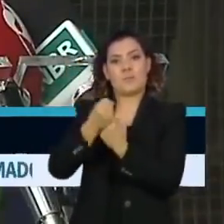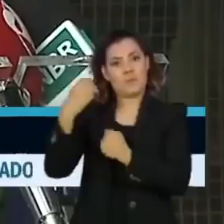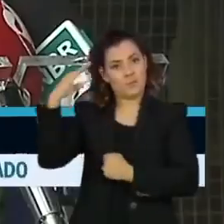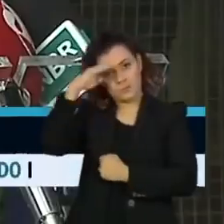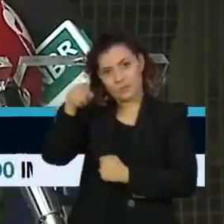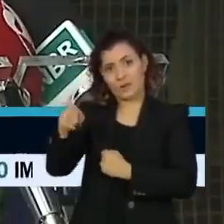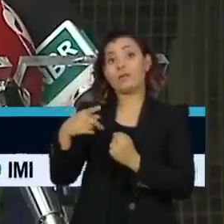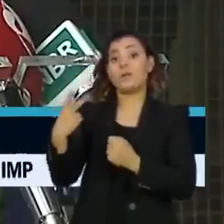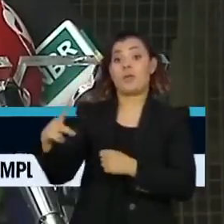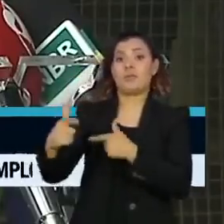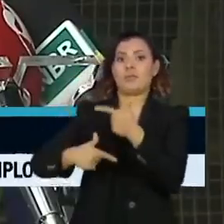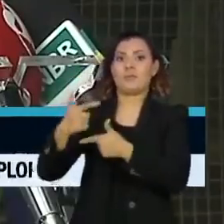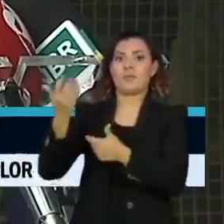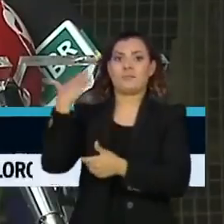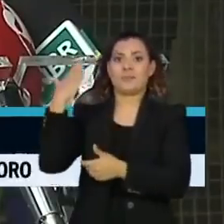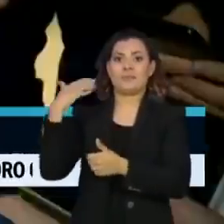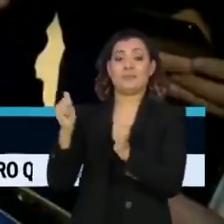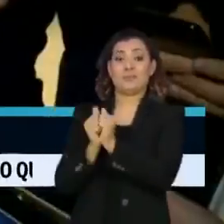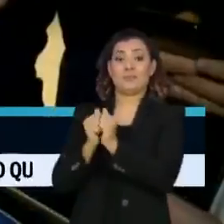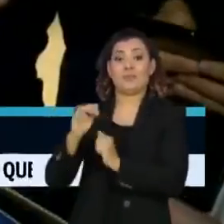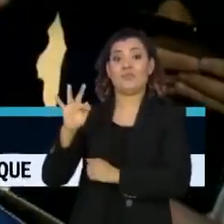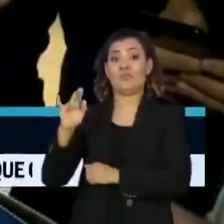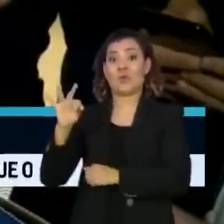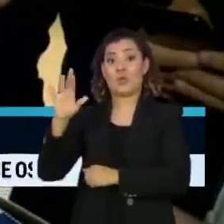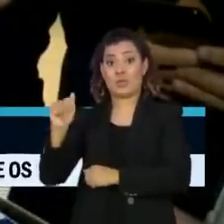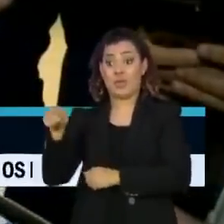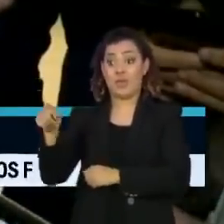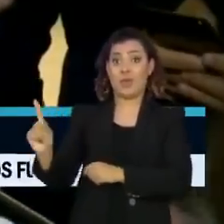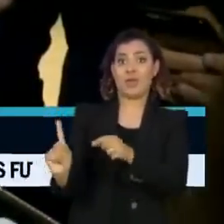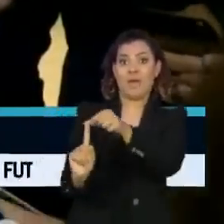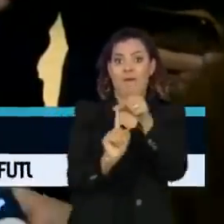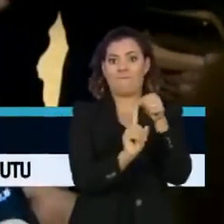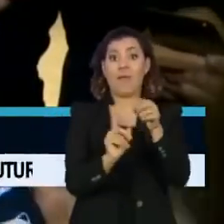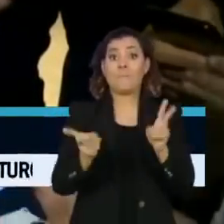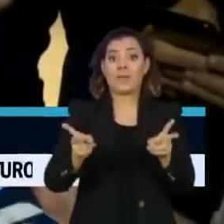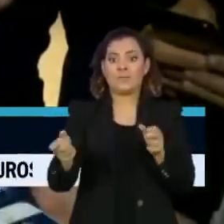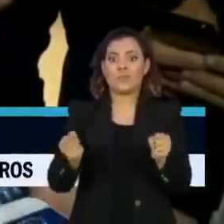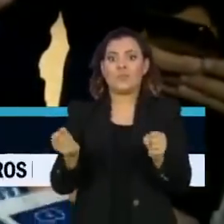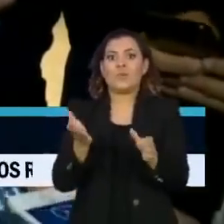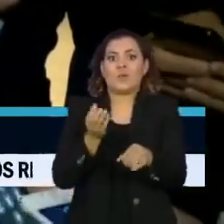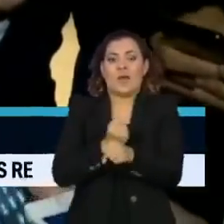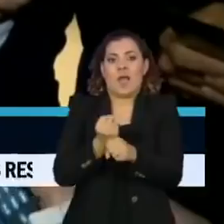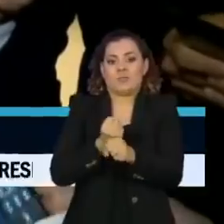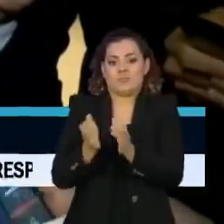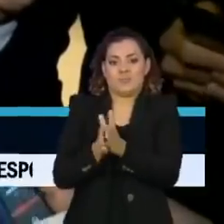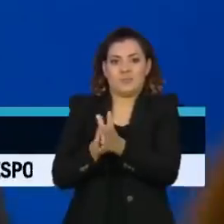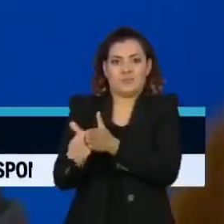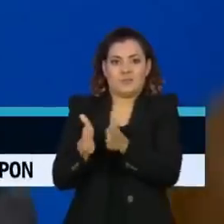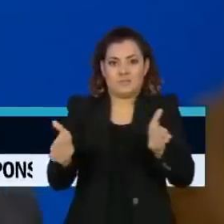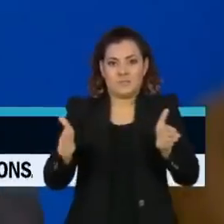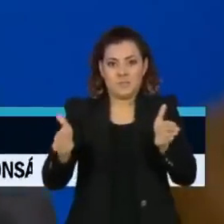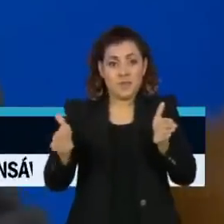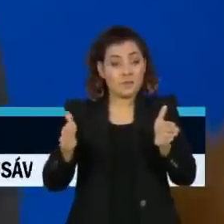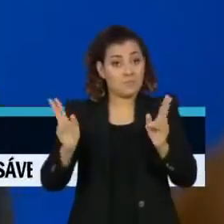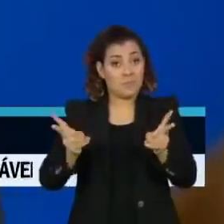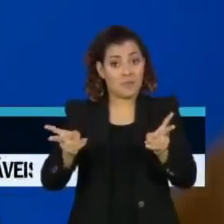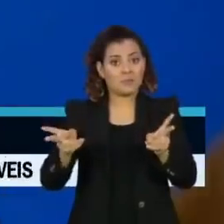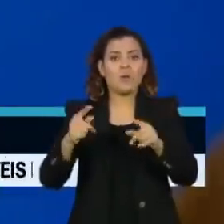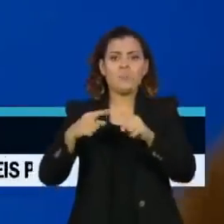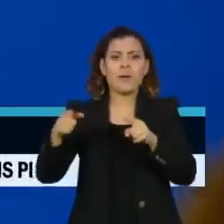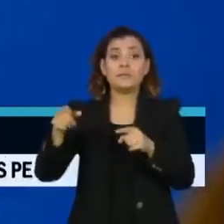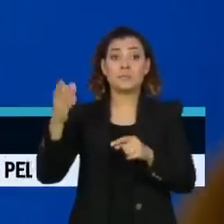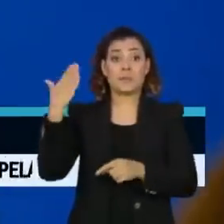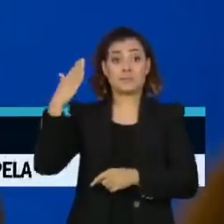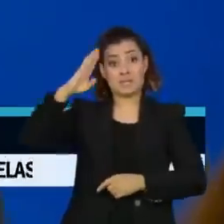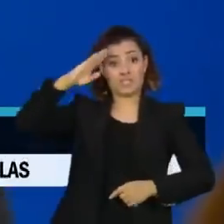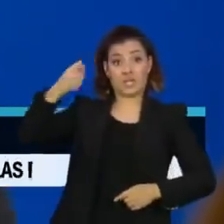era um auxiliar direto do Gabinete de Frota. Tinha sido nomeado no mesmo ano da demissão do ministro do Exército. Derrotado por Geisel